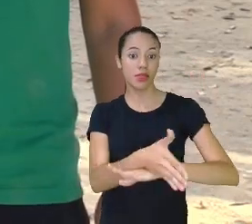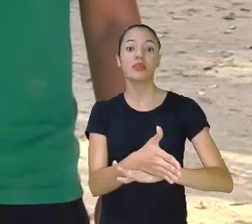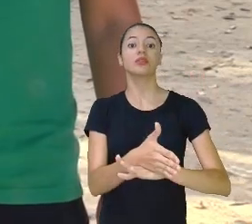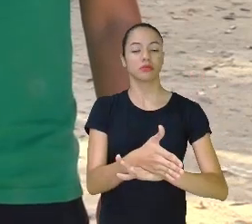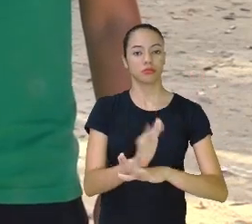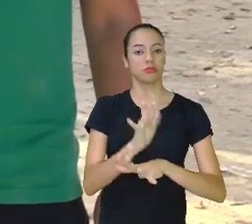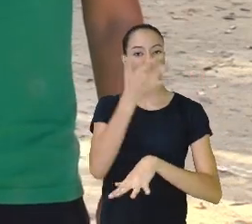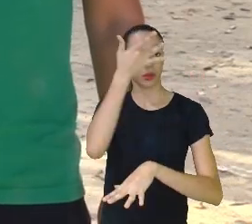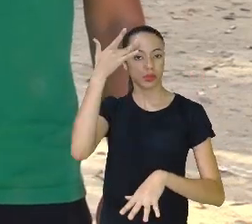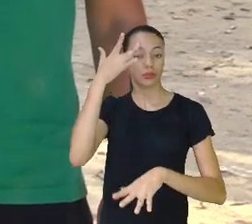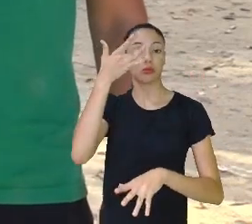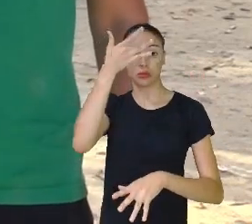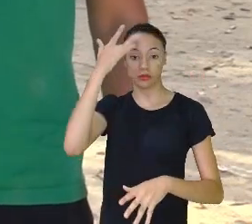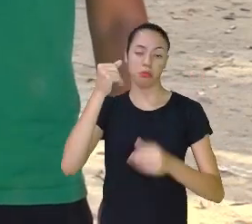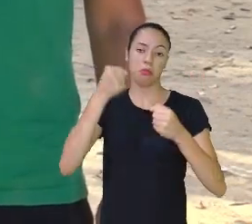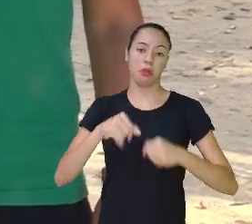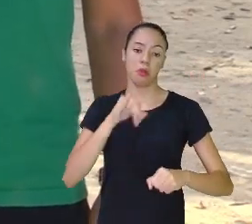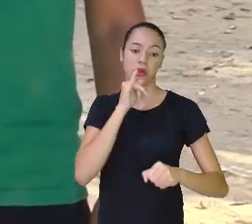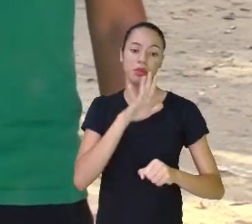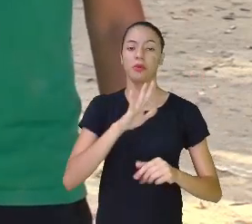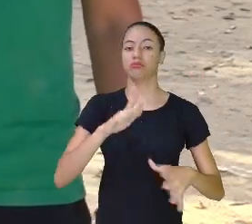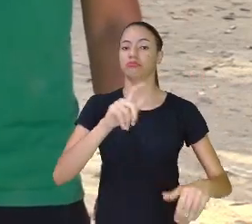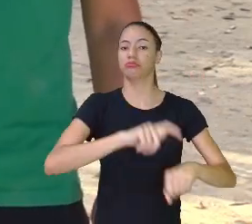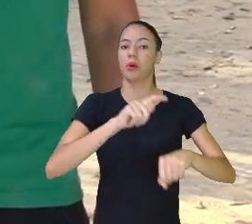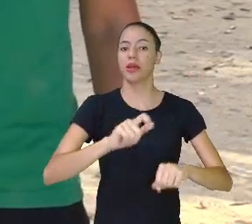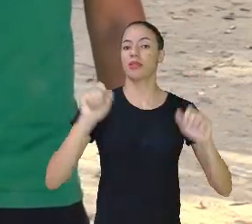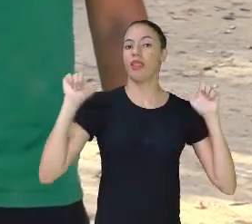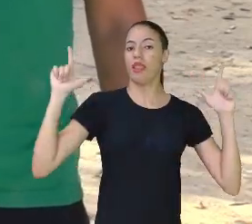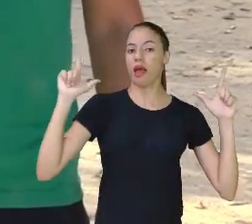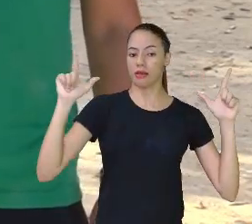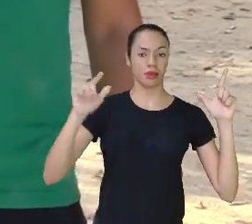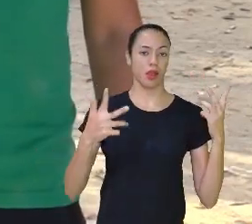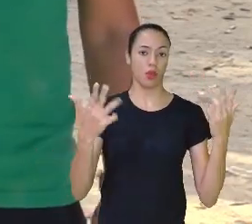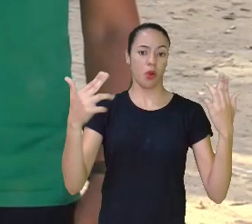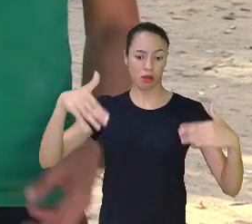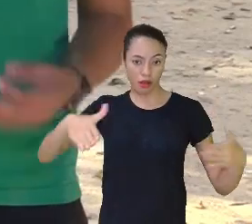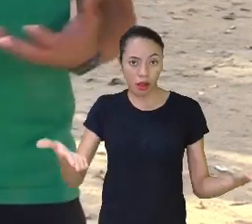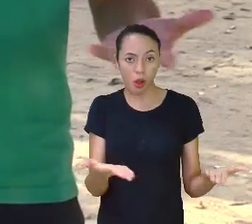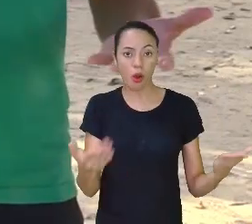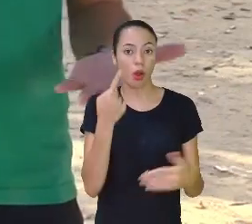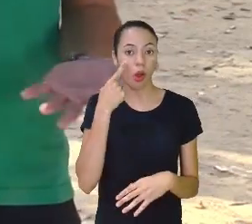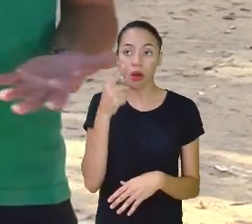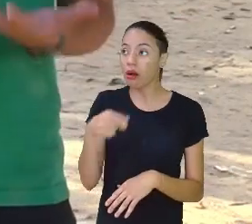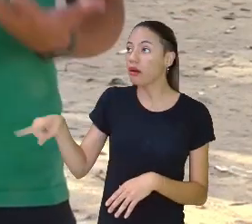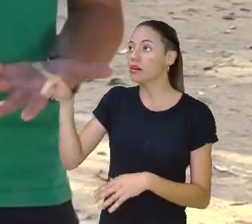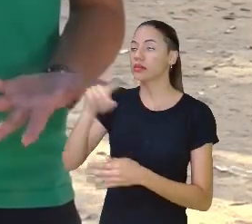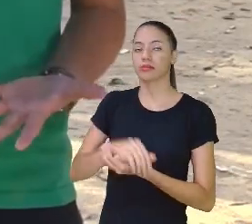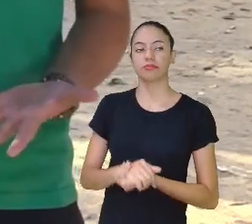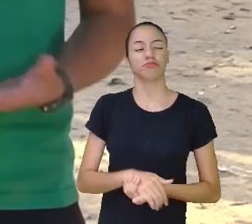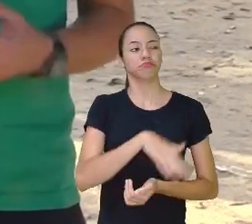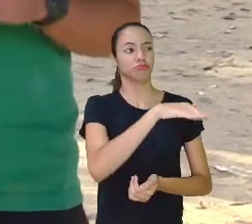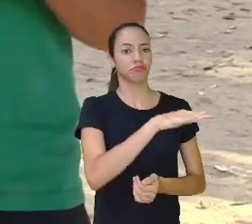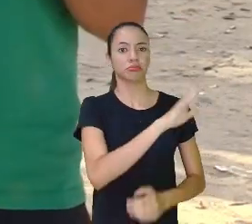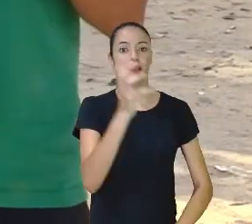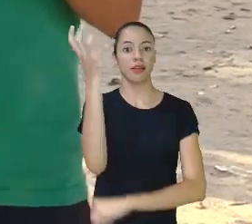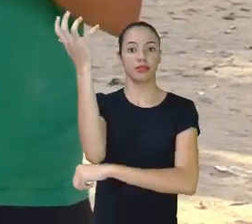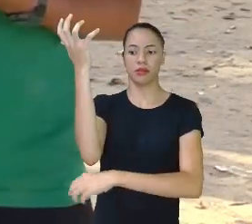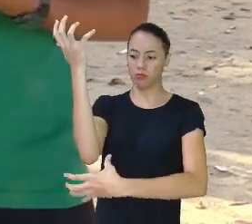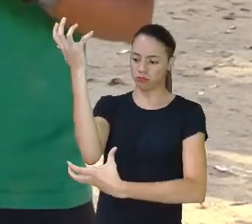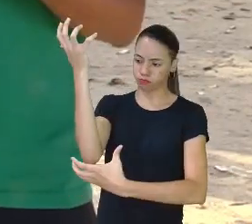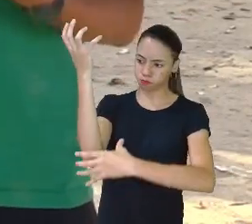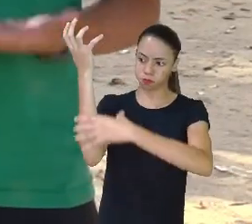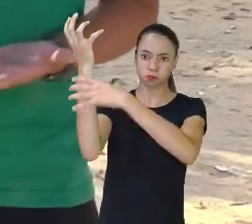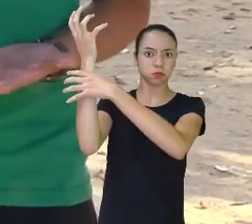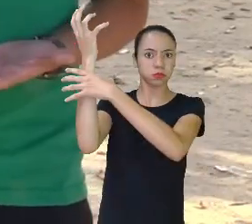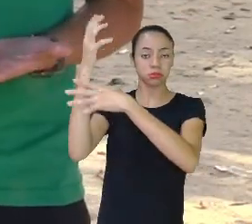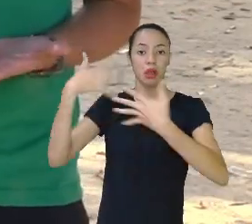podem ter momentos de lazer, como a gente está vendo aqui hoje. Perfeito. E essa árvore é muito representativa, vocês estão vendo